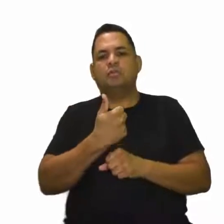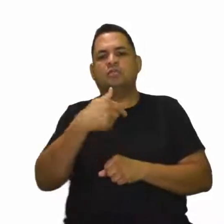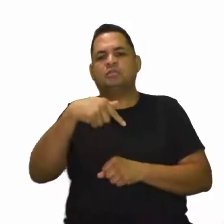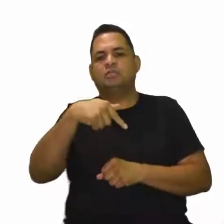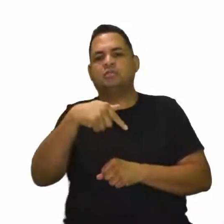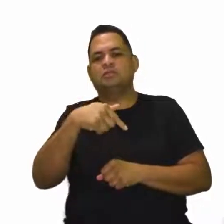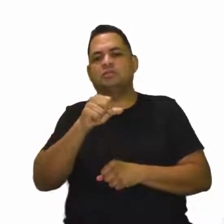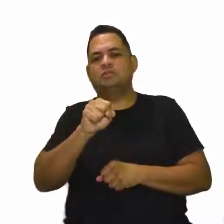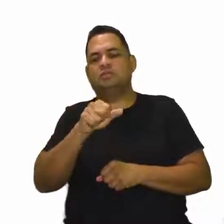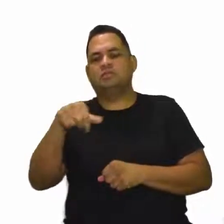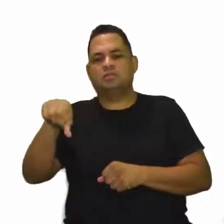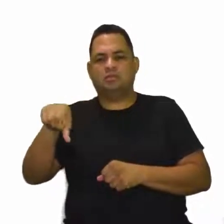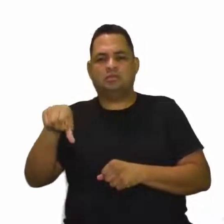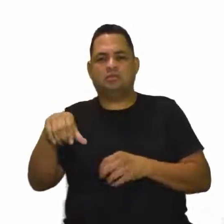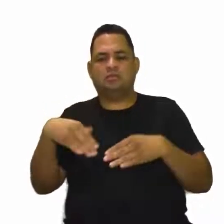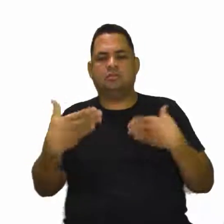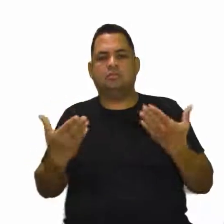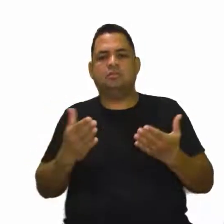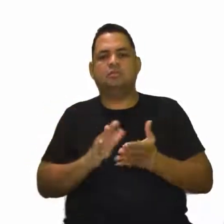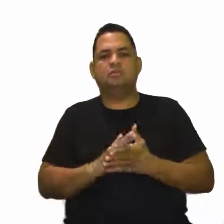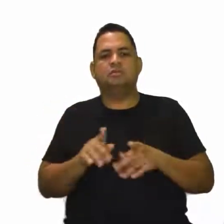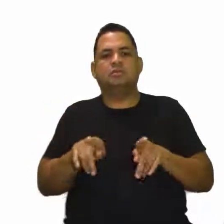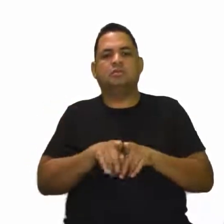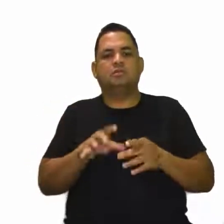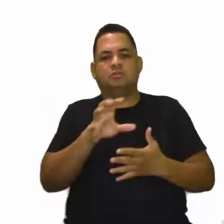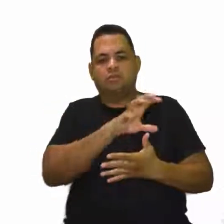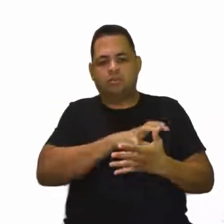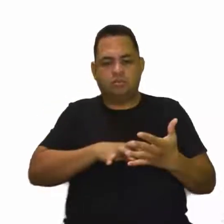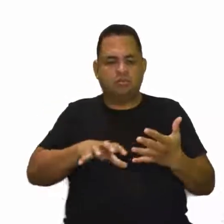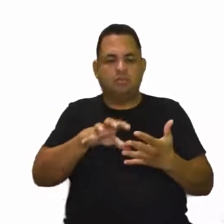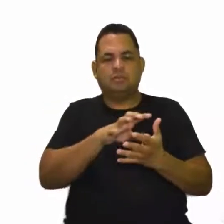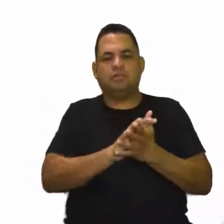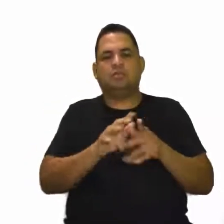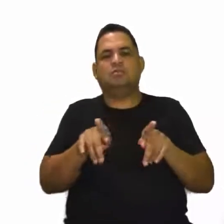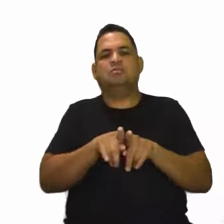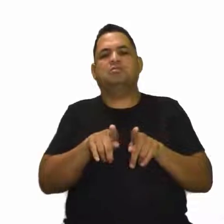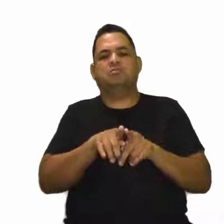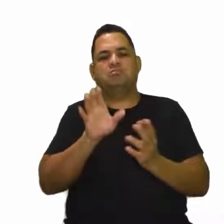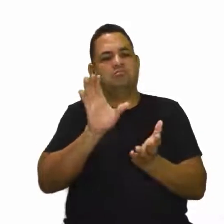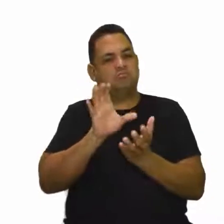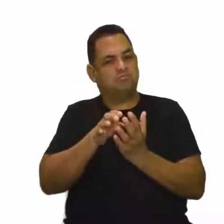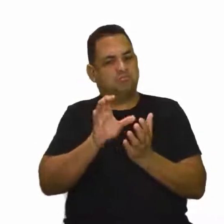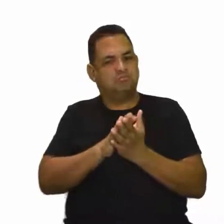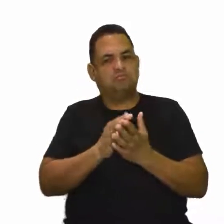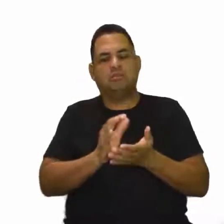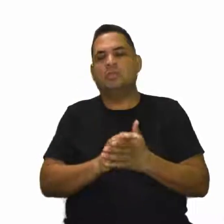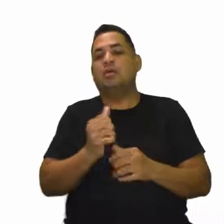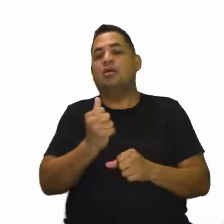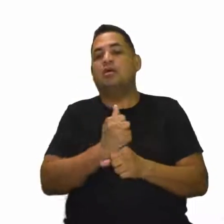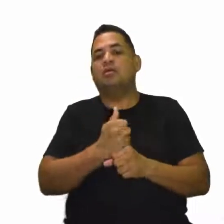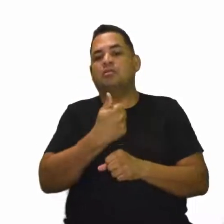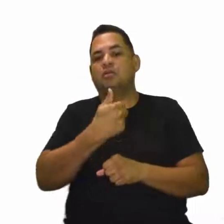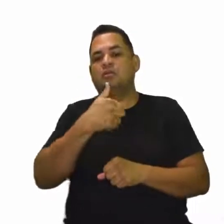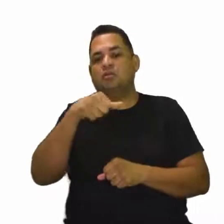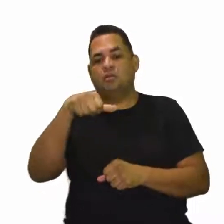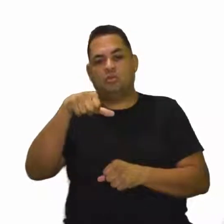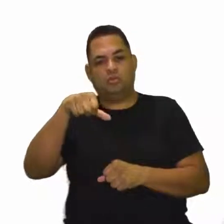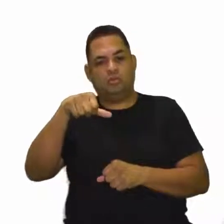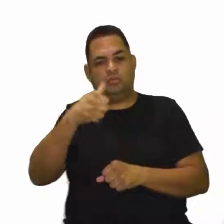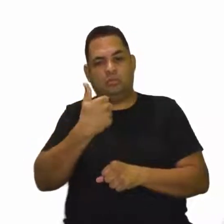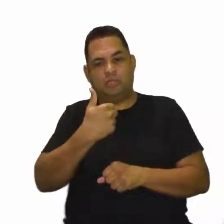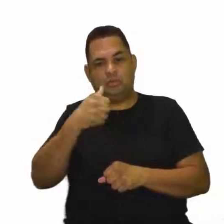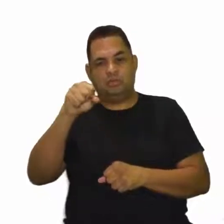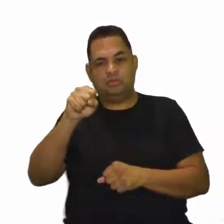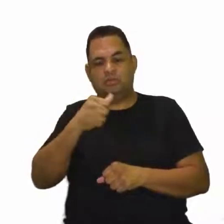disso? Pois é. Um outro momento foi na Revolução Pernambucana, de 1817.